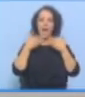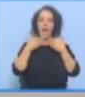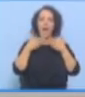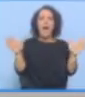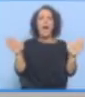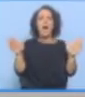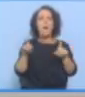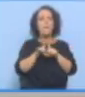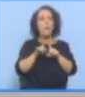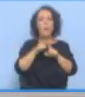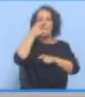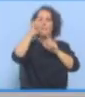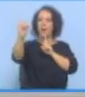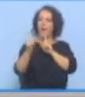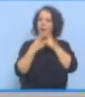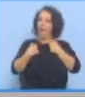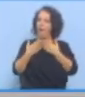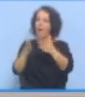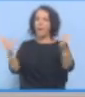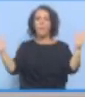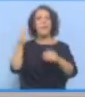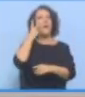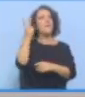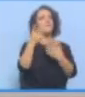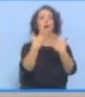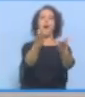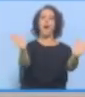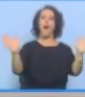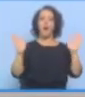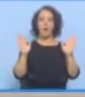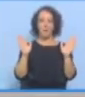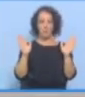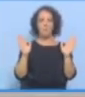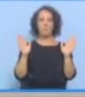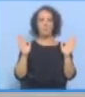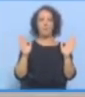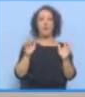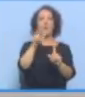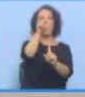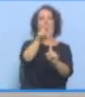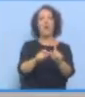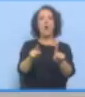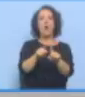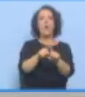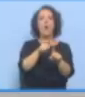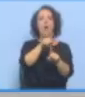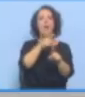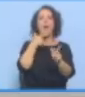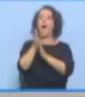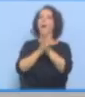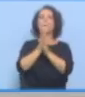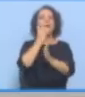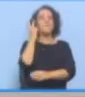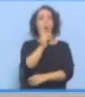outros, abre-te à vida que tu não estavas a gozar verdadeiramente. Abre-te ao